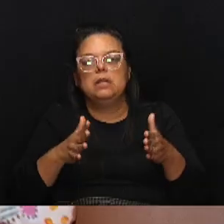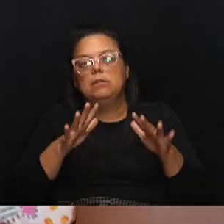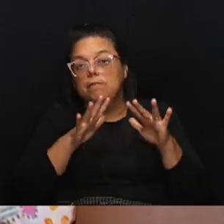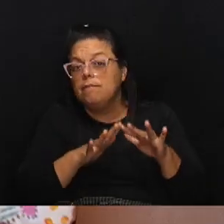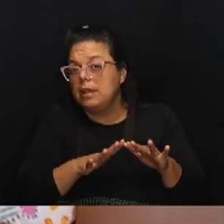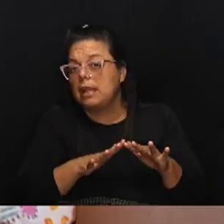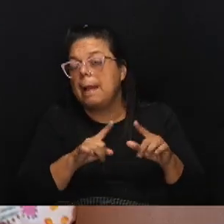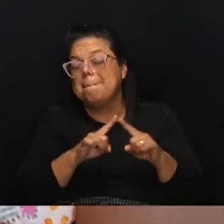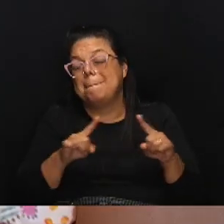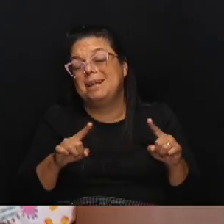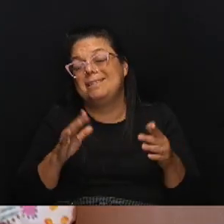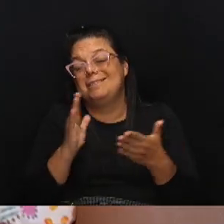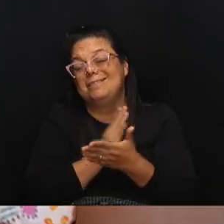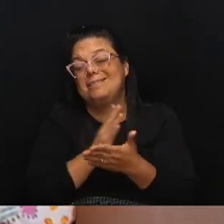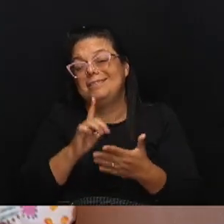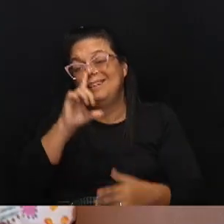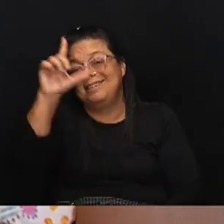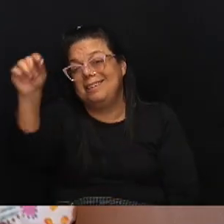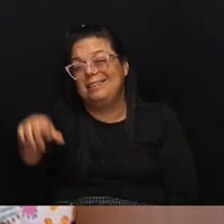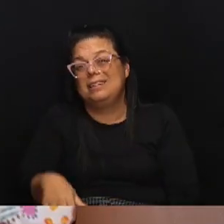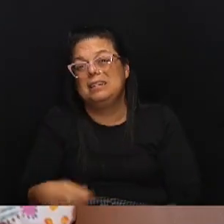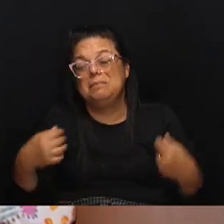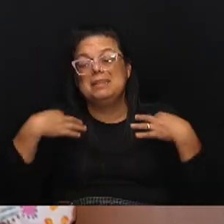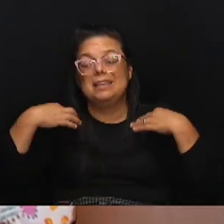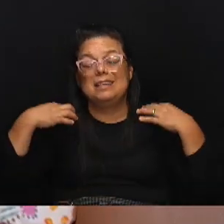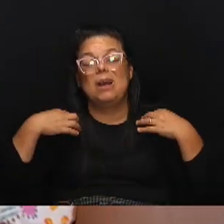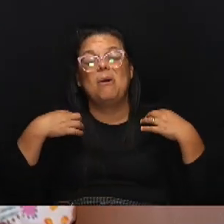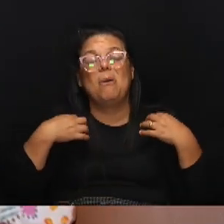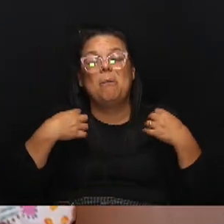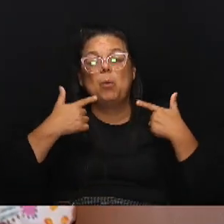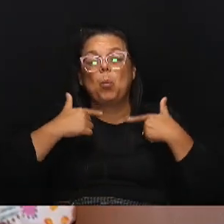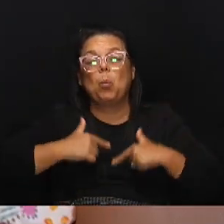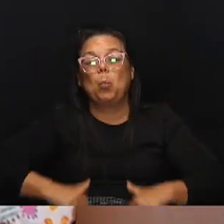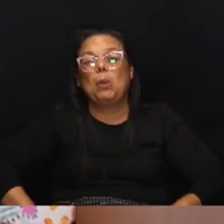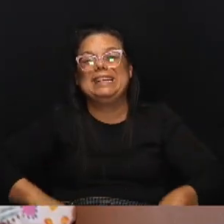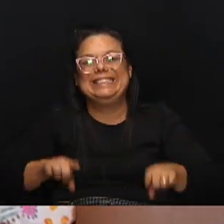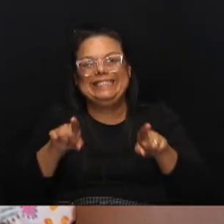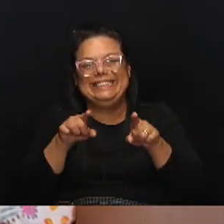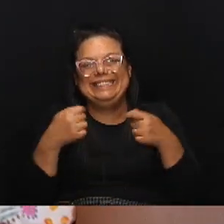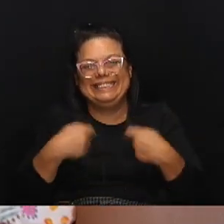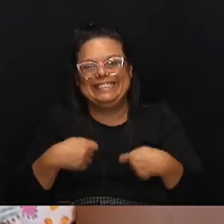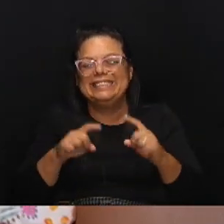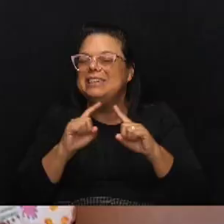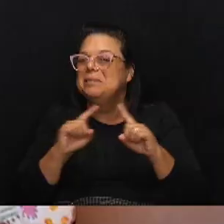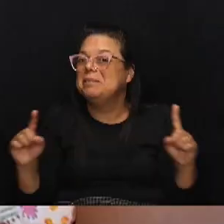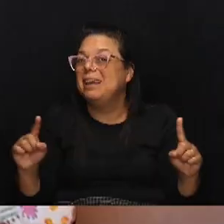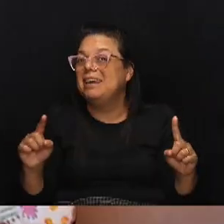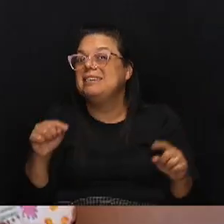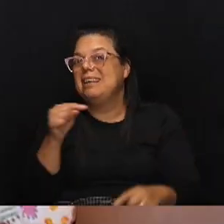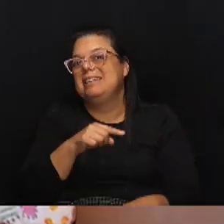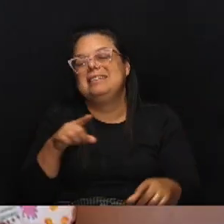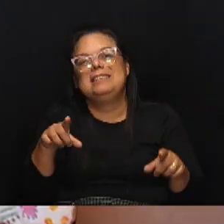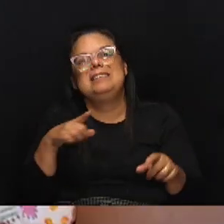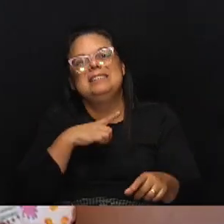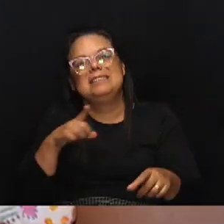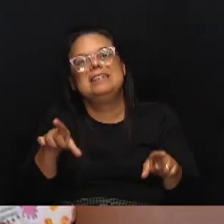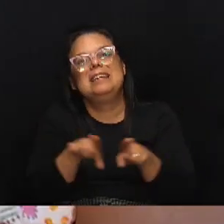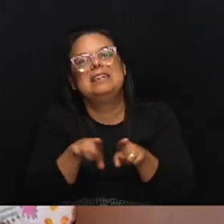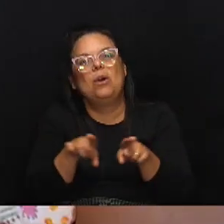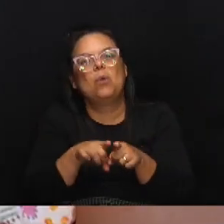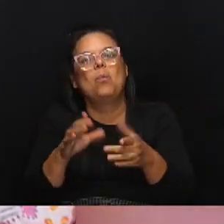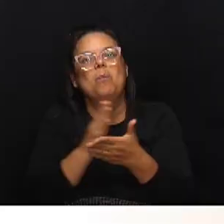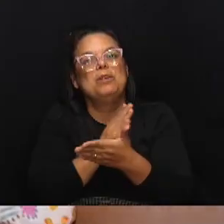está indo embora. Então ele precisa da roupa limpa, ele precisa de asseio, mas é provável que ali também gerasse alguns conflitos,